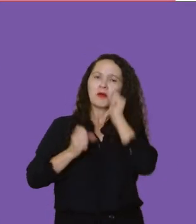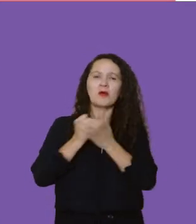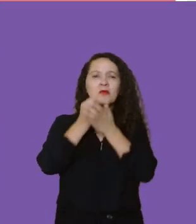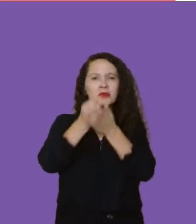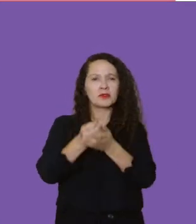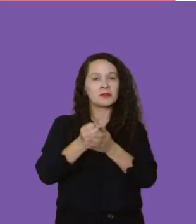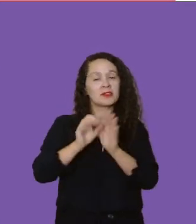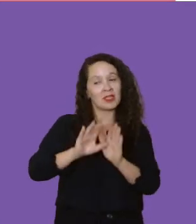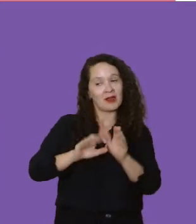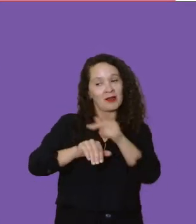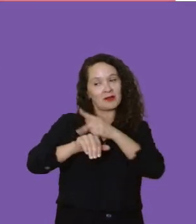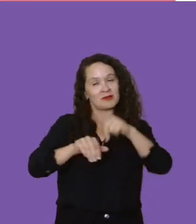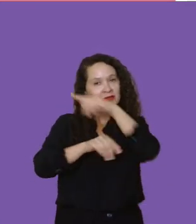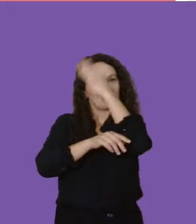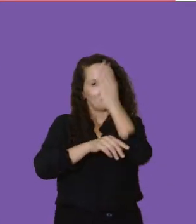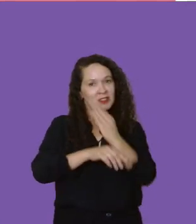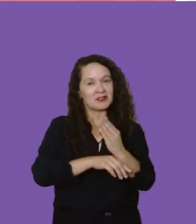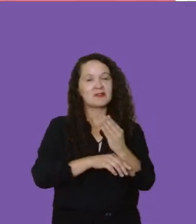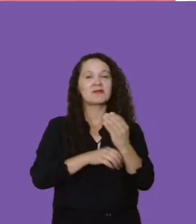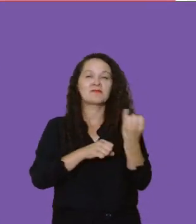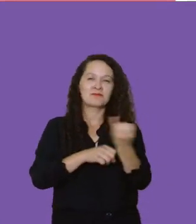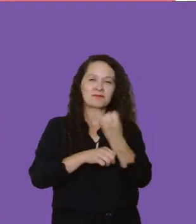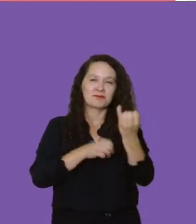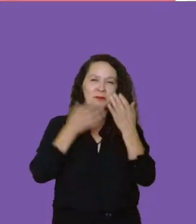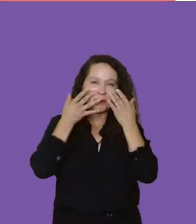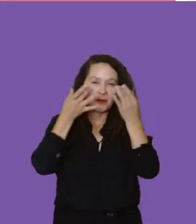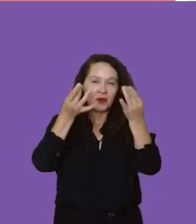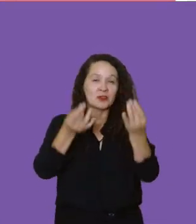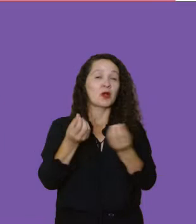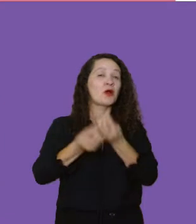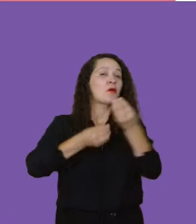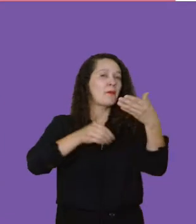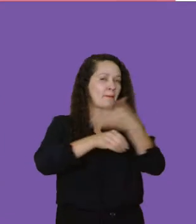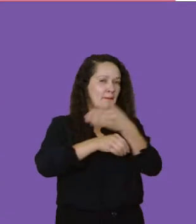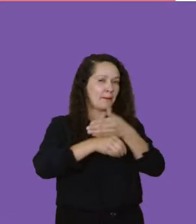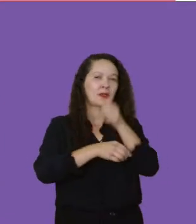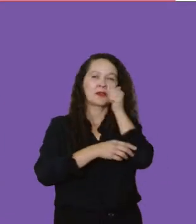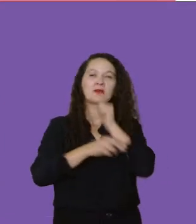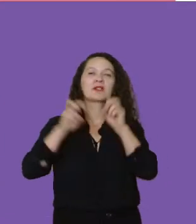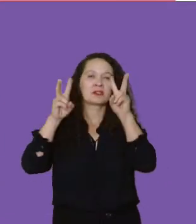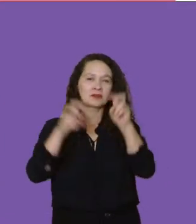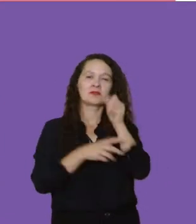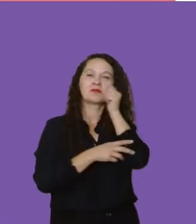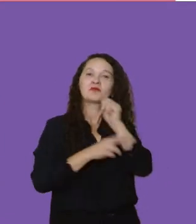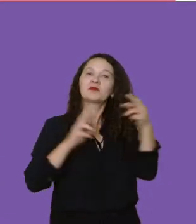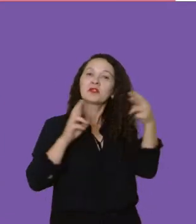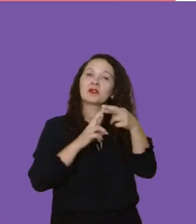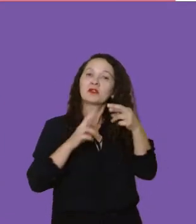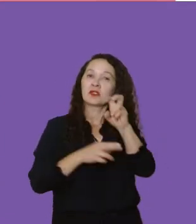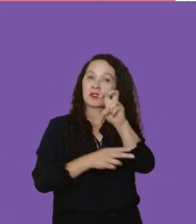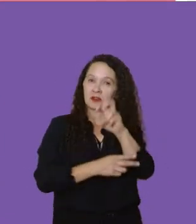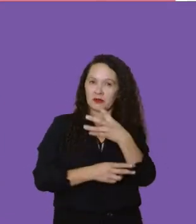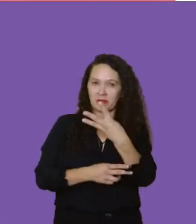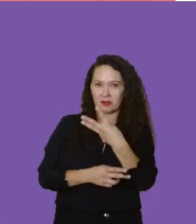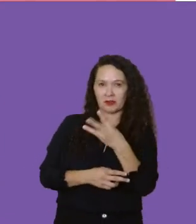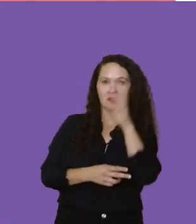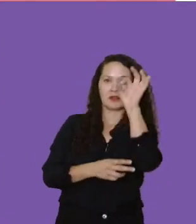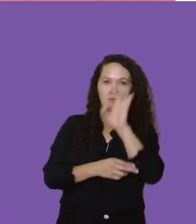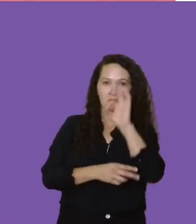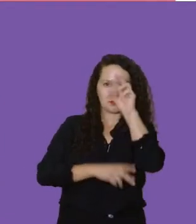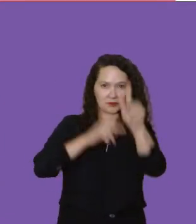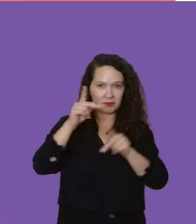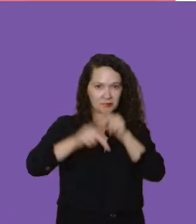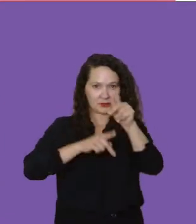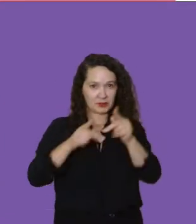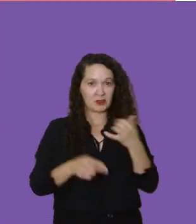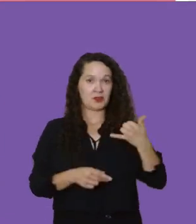Brasil, vale a pena a gente destacar alguns números para entender a participação das mulheres nesse tema, né? As mulheres representam 53% da população